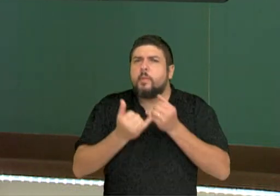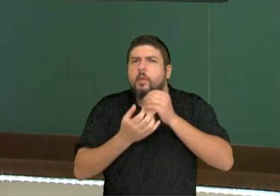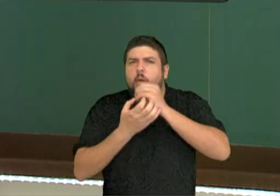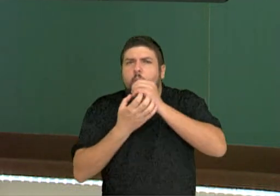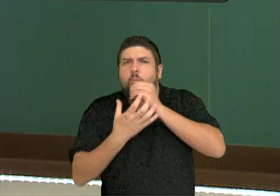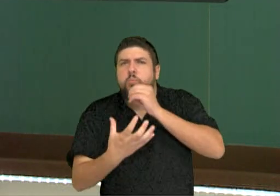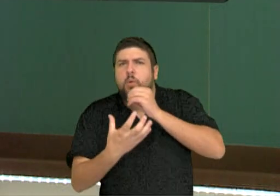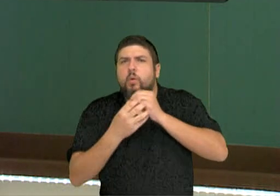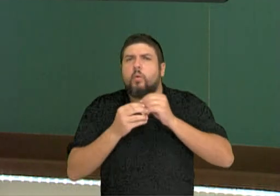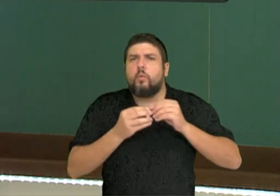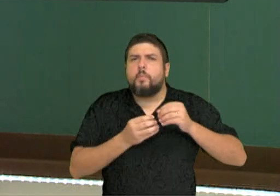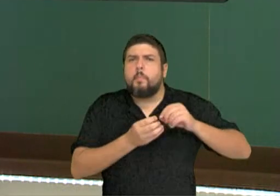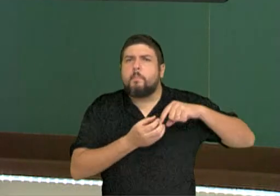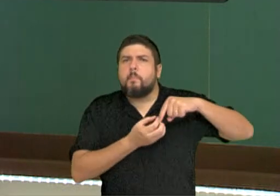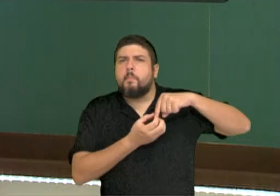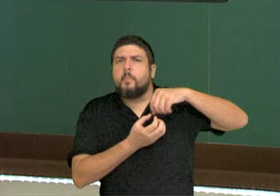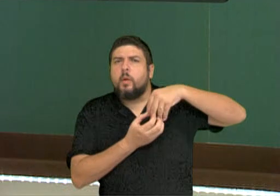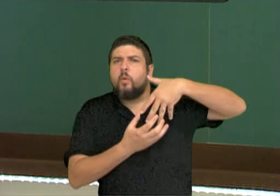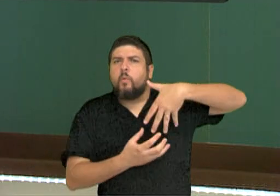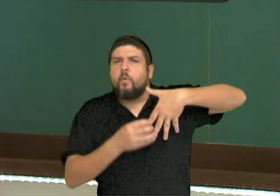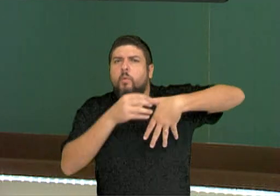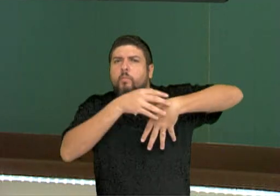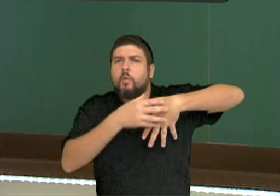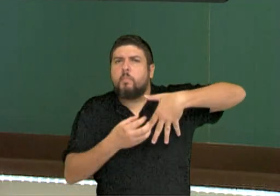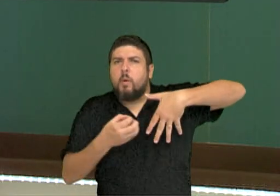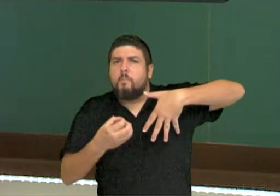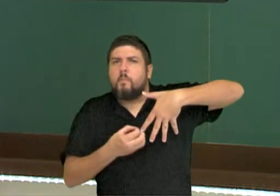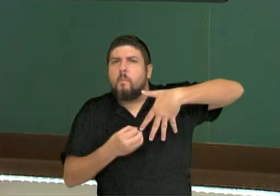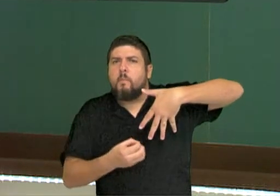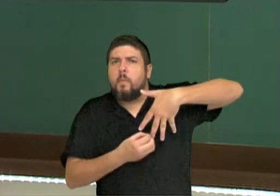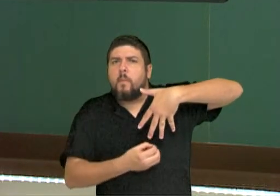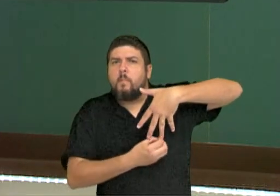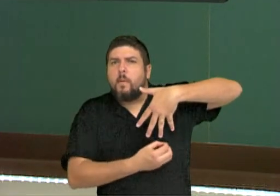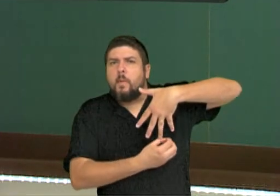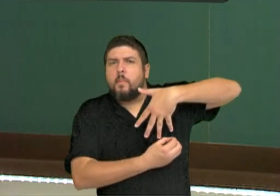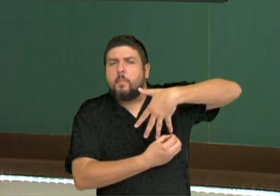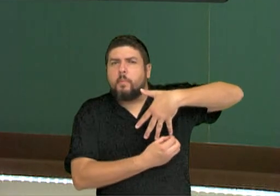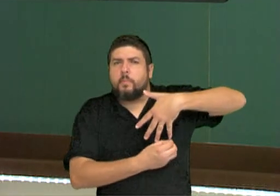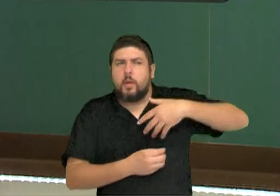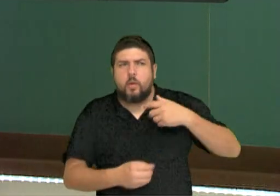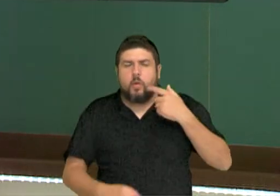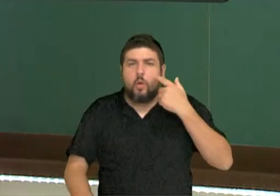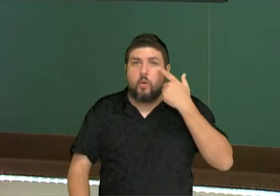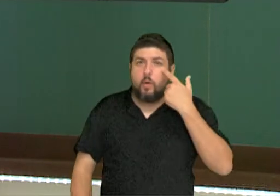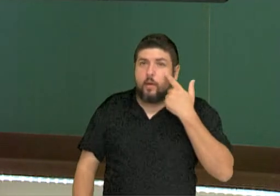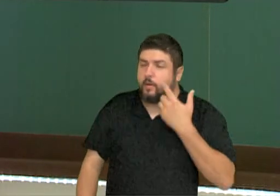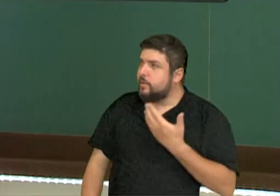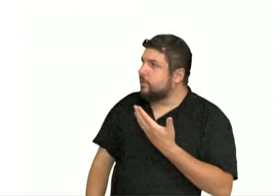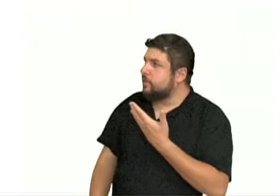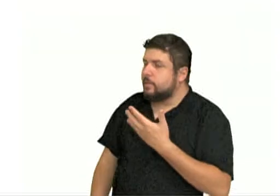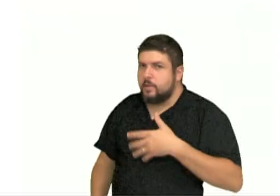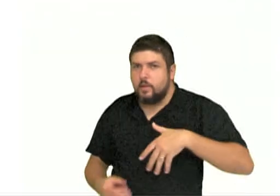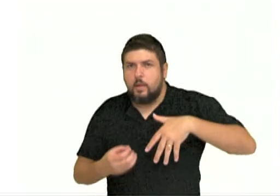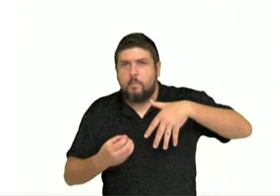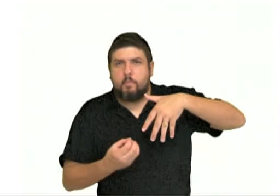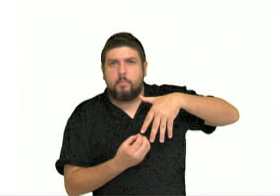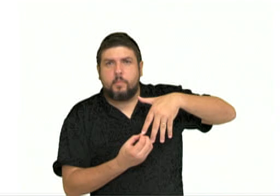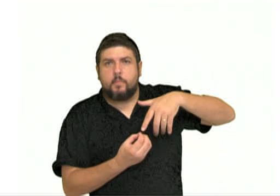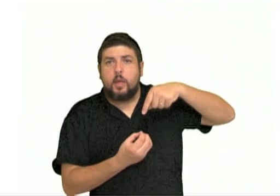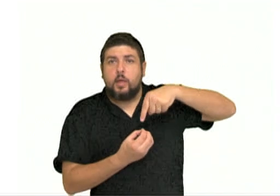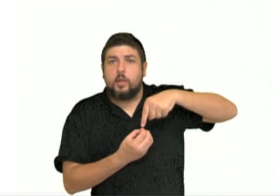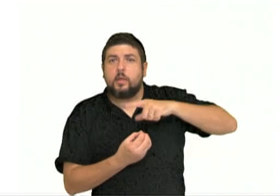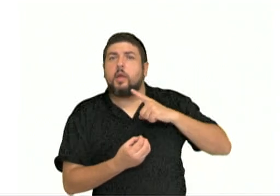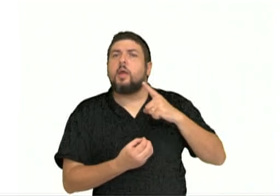nós temos, tá? Que são os alvéolos pulmonares. Então, olha como eles são vascularizados. O sangue